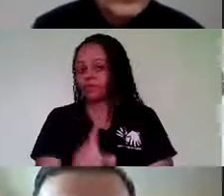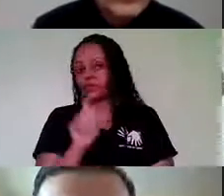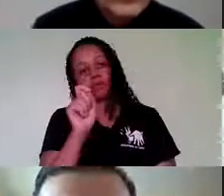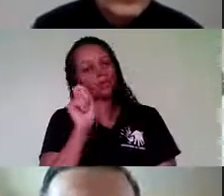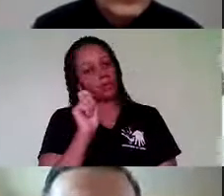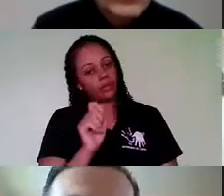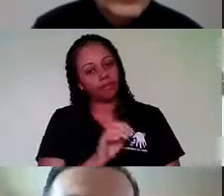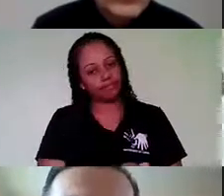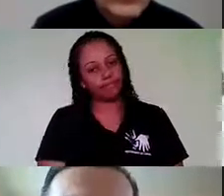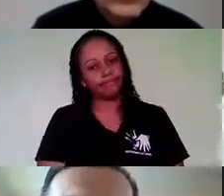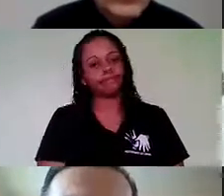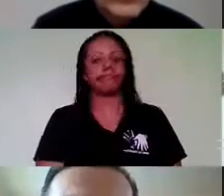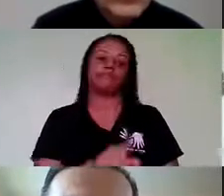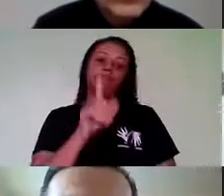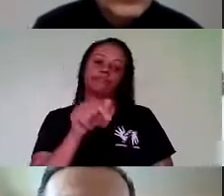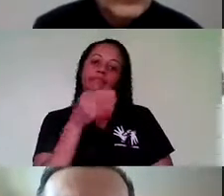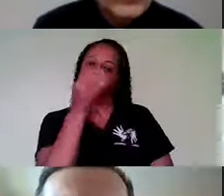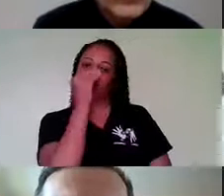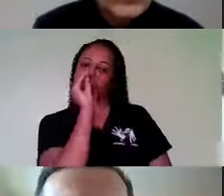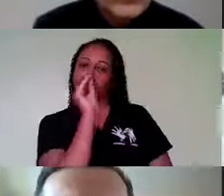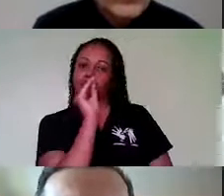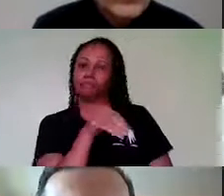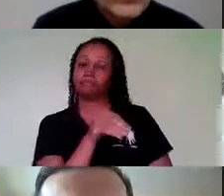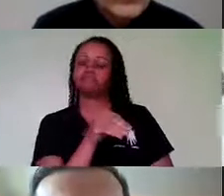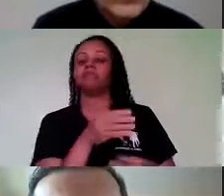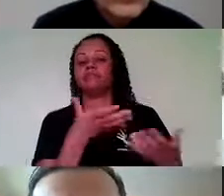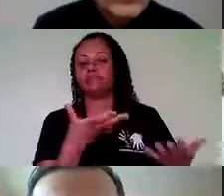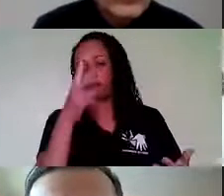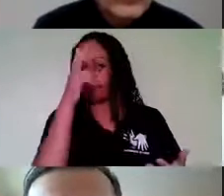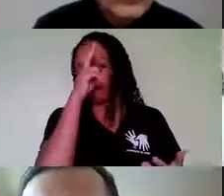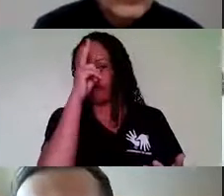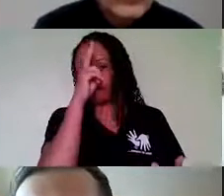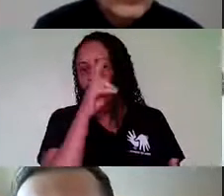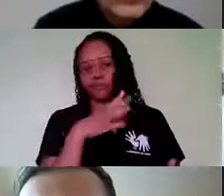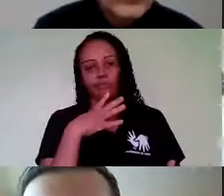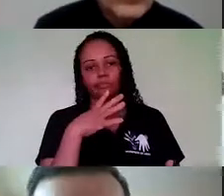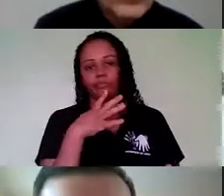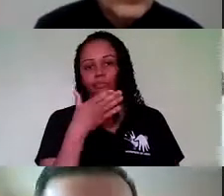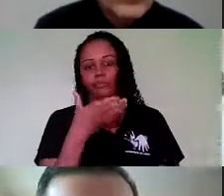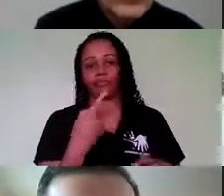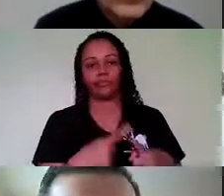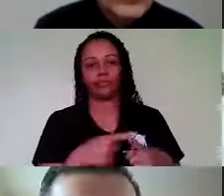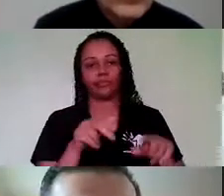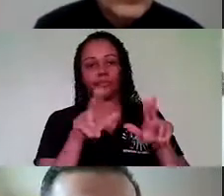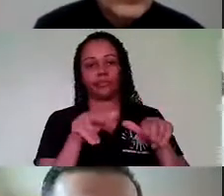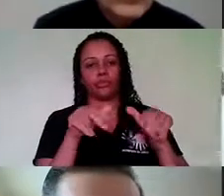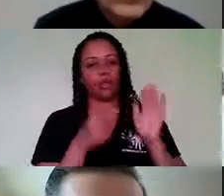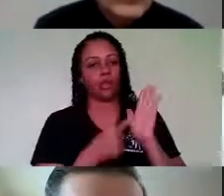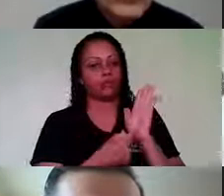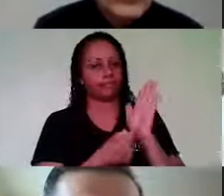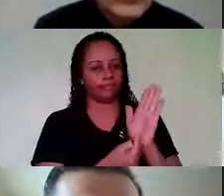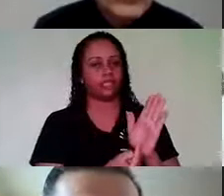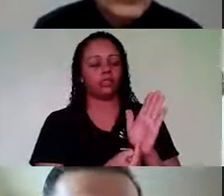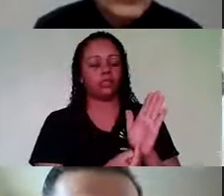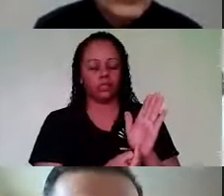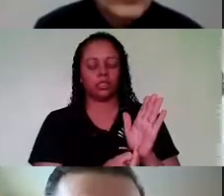Epopeia Ignorada, né, do Otto Marques da Silva. Então, é uma história desconhecida porque ela está sempre na invisibilidade, né? E o que eu falei